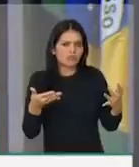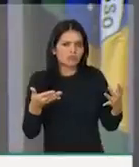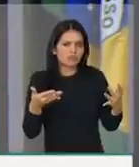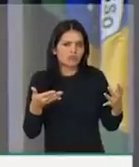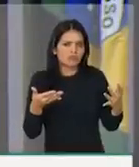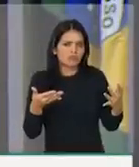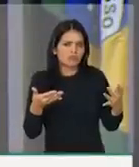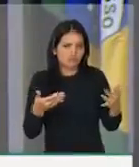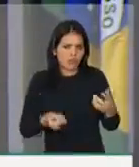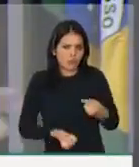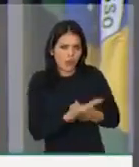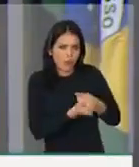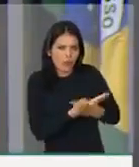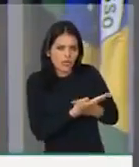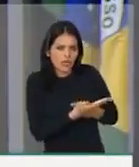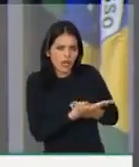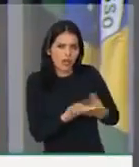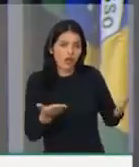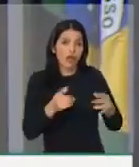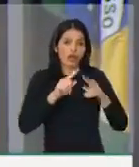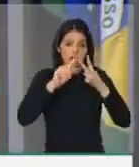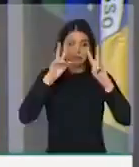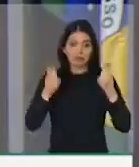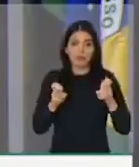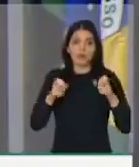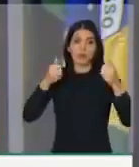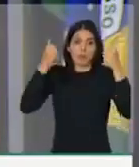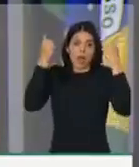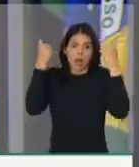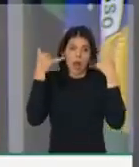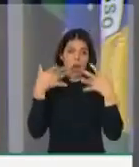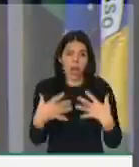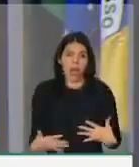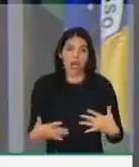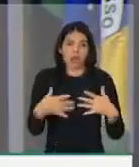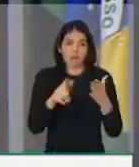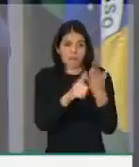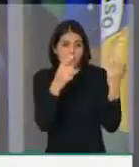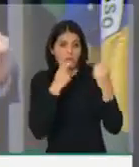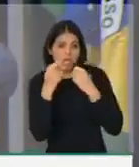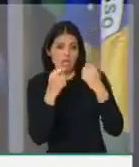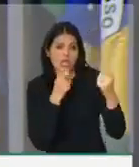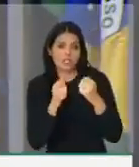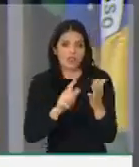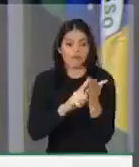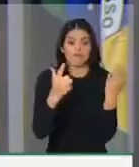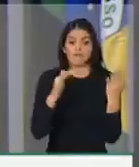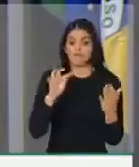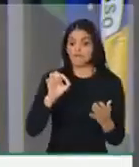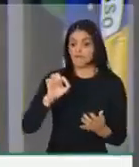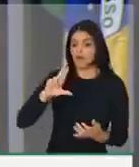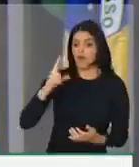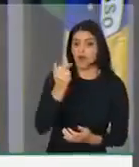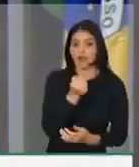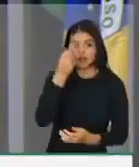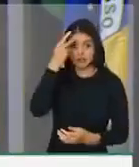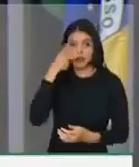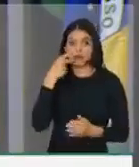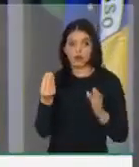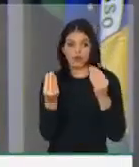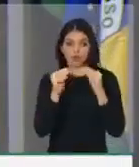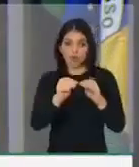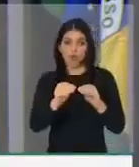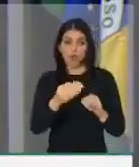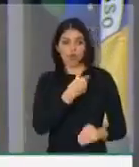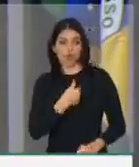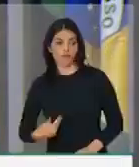e obviamente aqui também o tema foi muito explorado pela mídia sensacionalista a folha inclusive colocou governo